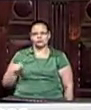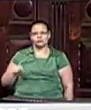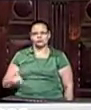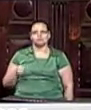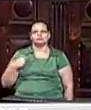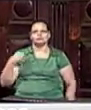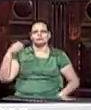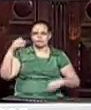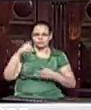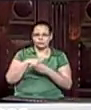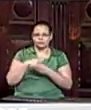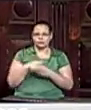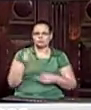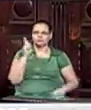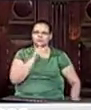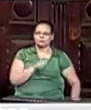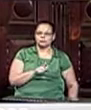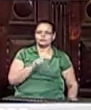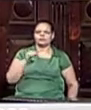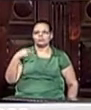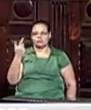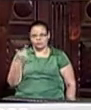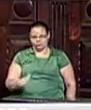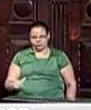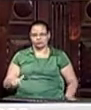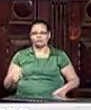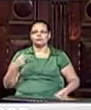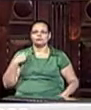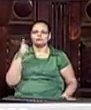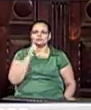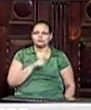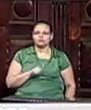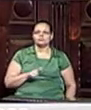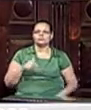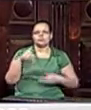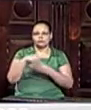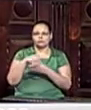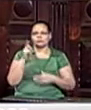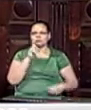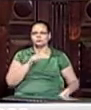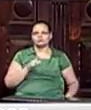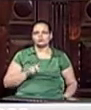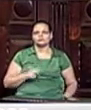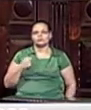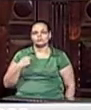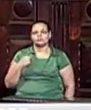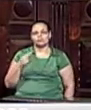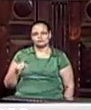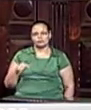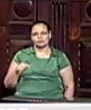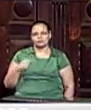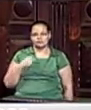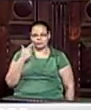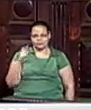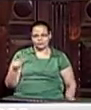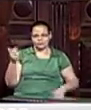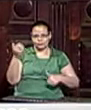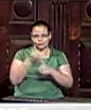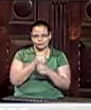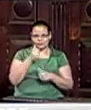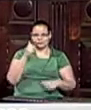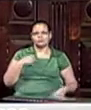reeleito. Depois de reeleito, elege a sua sucessora, e a sua